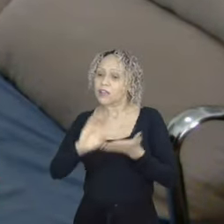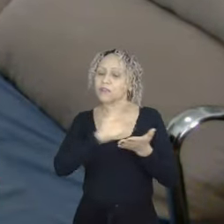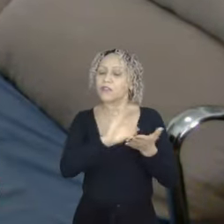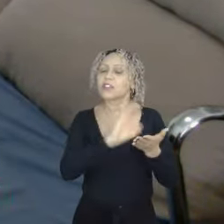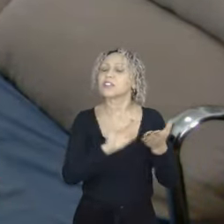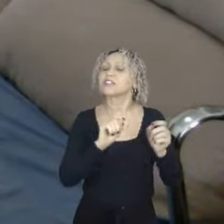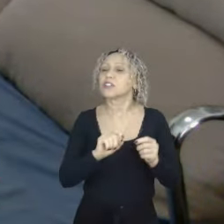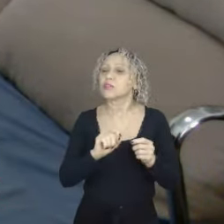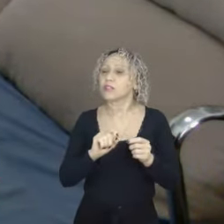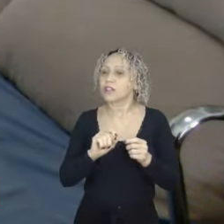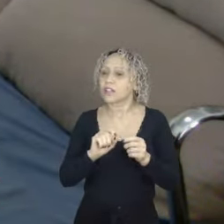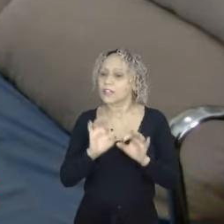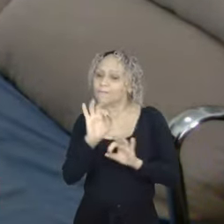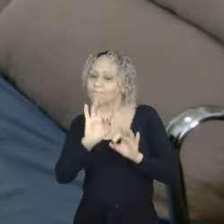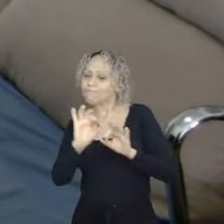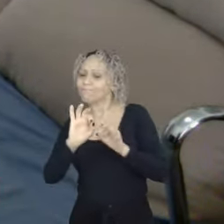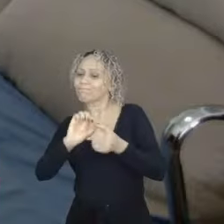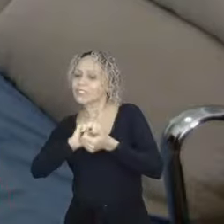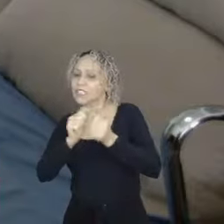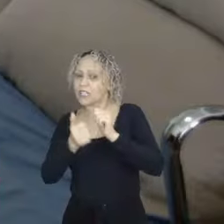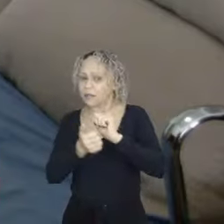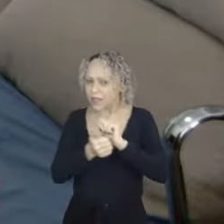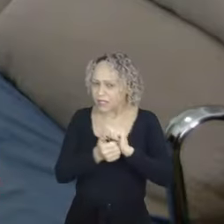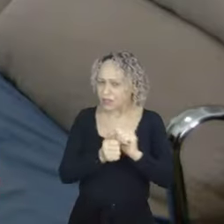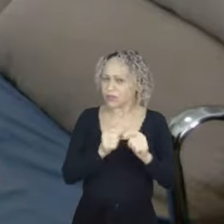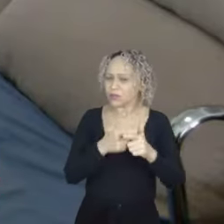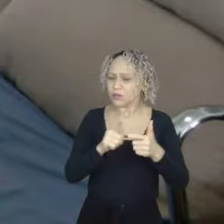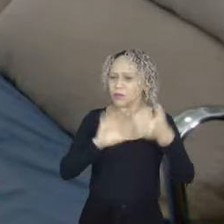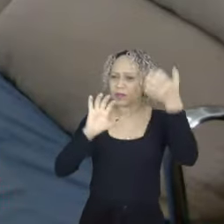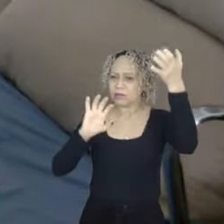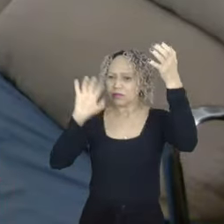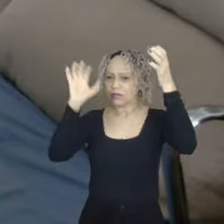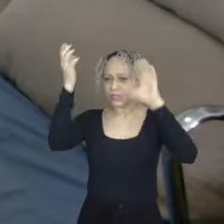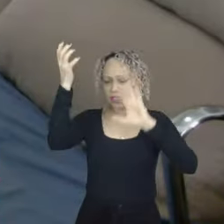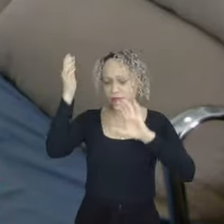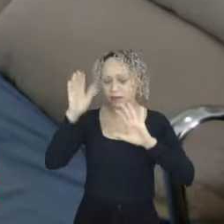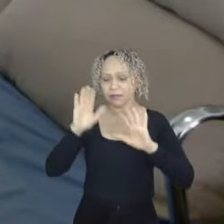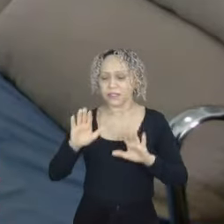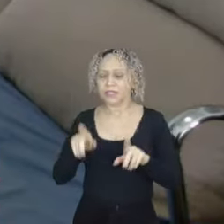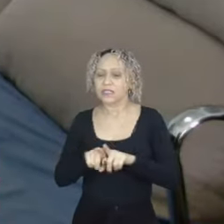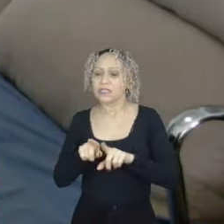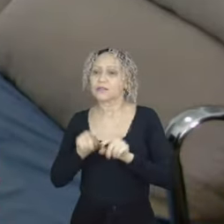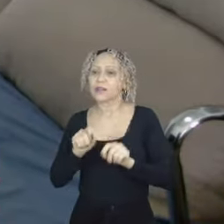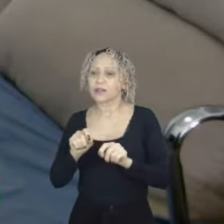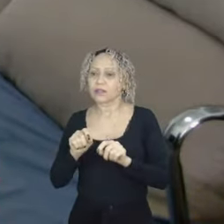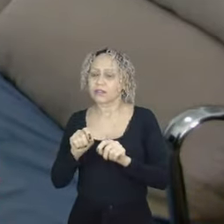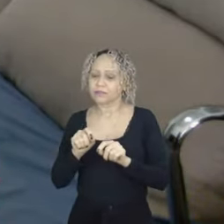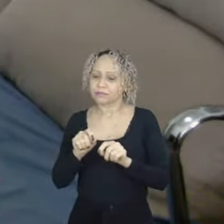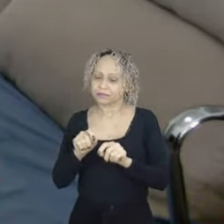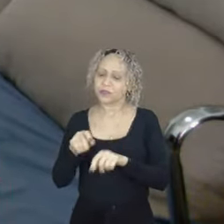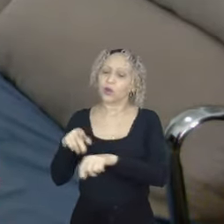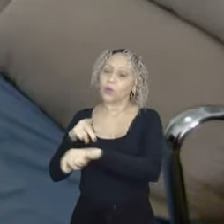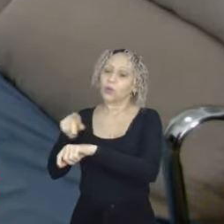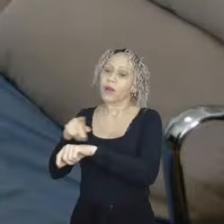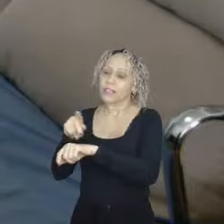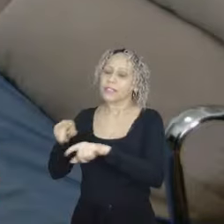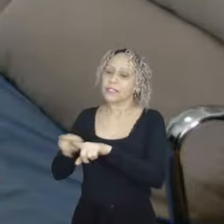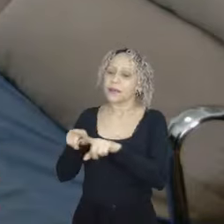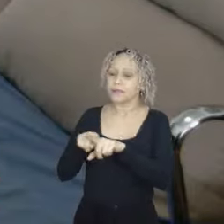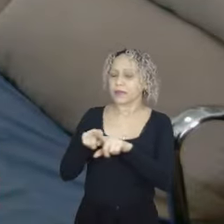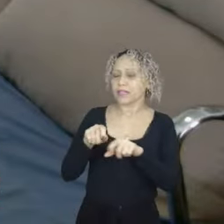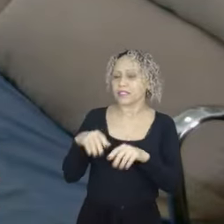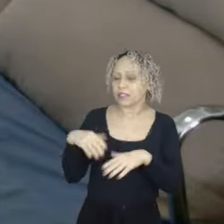efeitos do aquecimento global sobre os países em desenvolvimento. Na Ilha do Combu, ali no Pará,